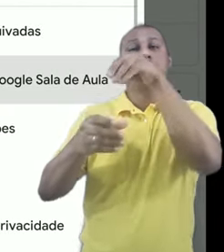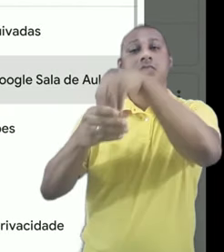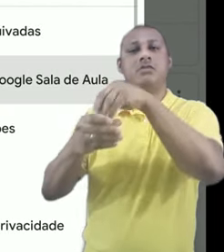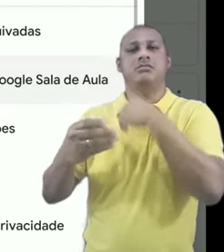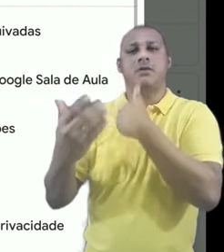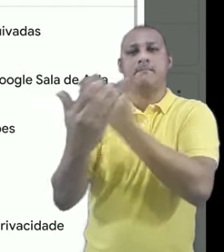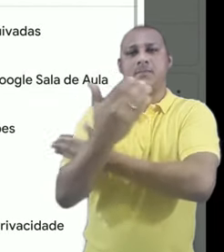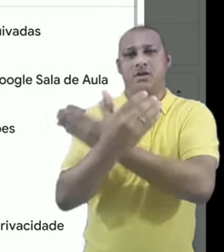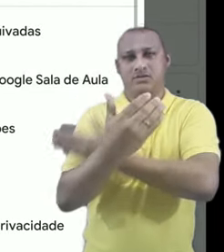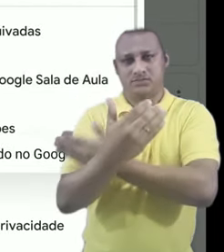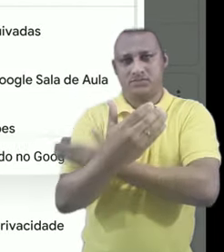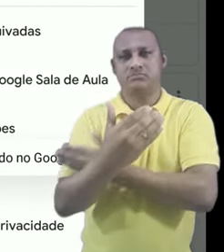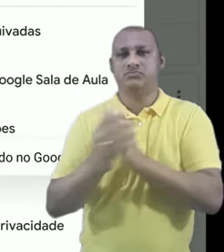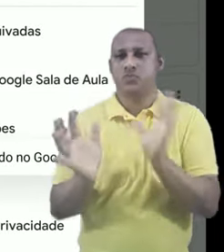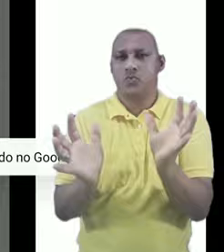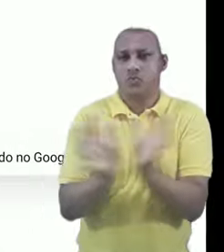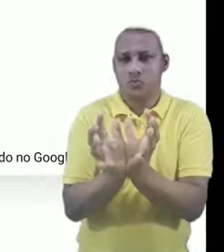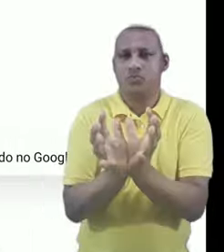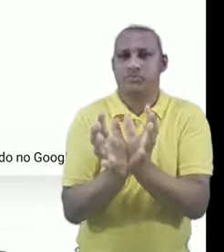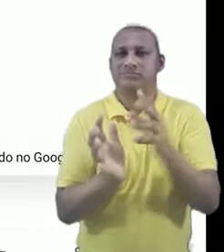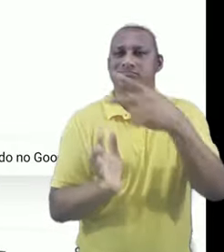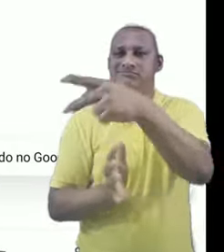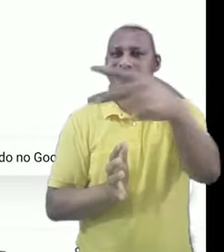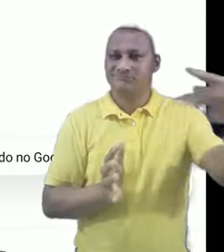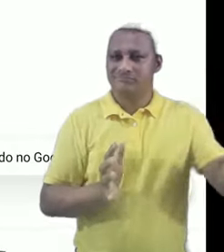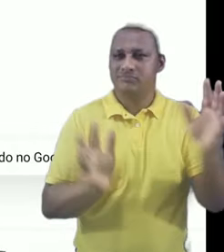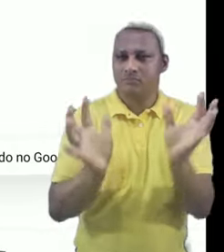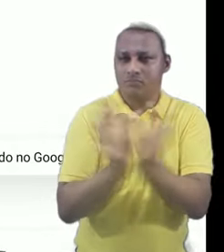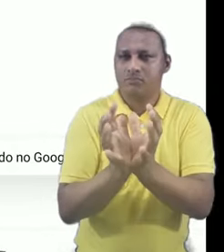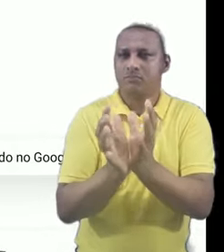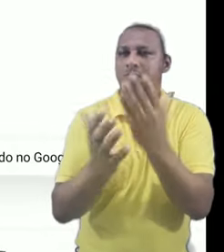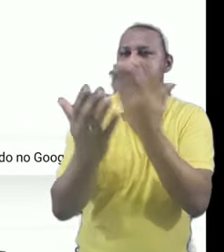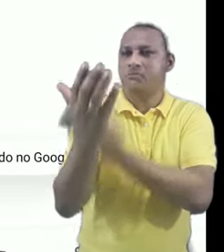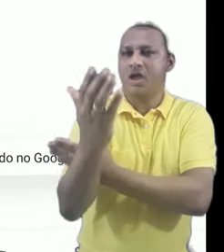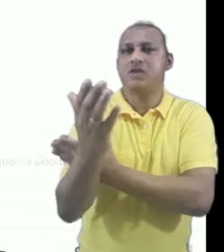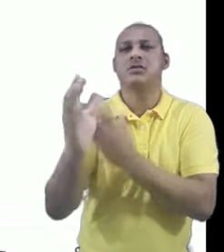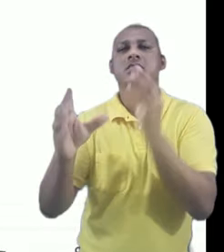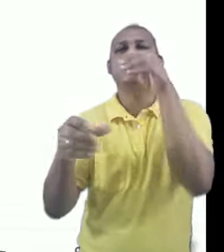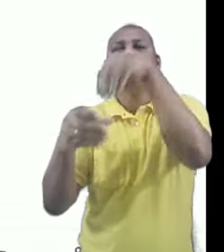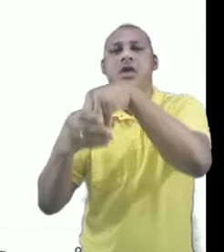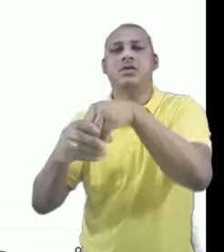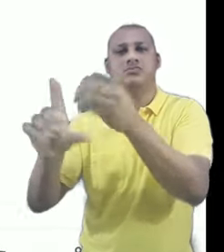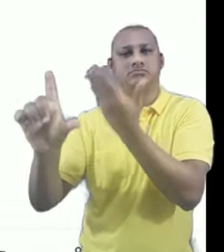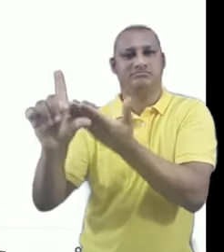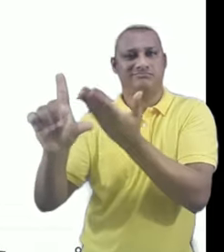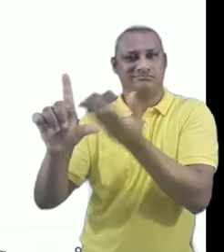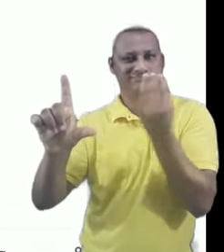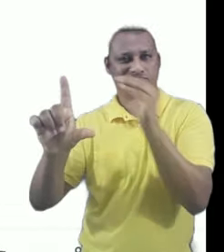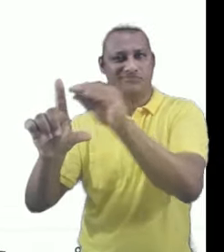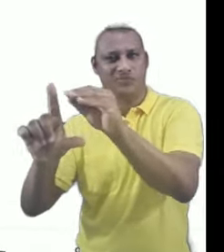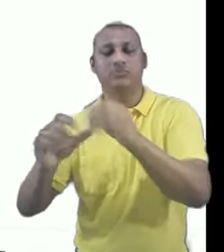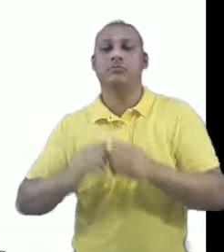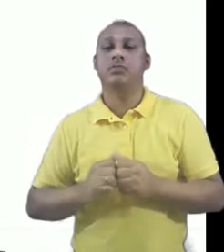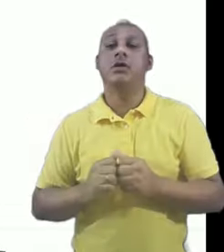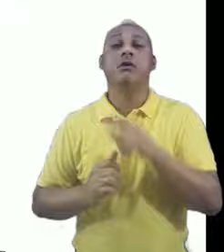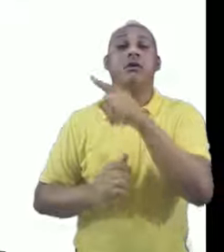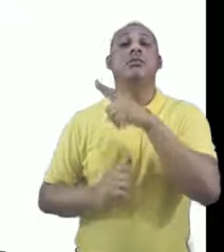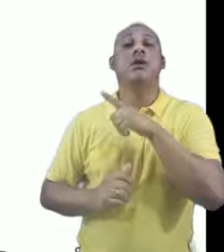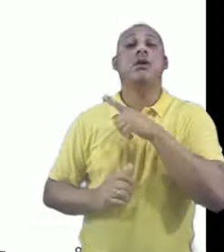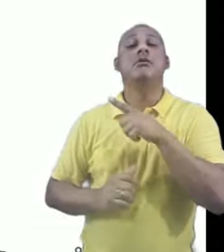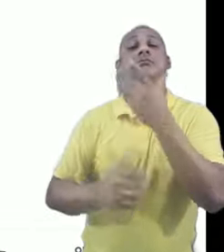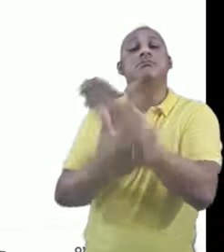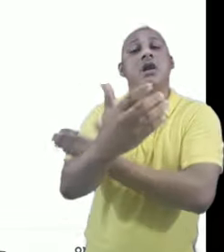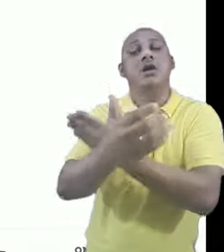Google Sala de Aula para ter acesso à pasta da turma. Agora você pode ver as pastas de todas as turmas que você faz